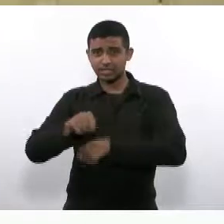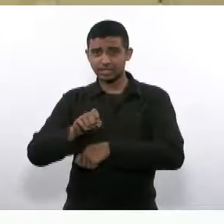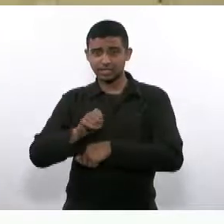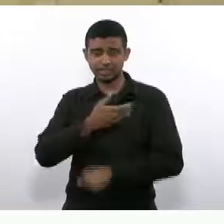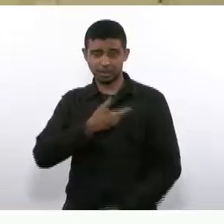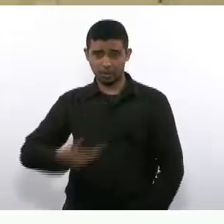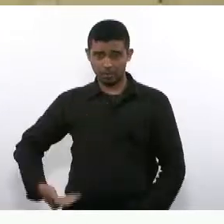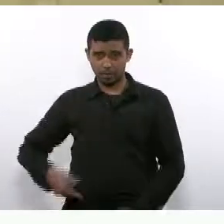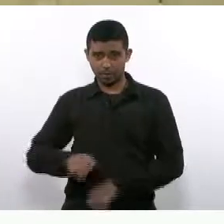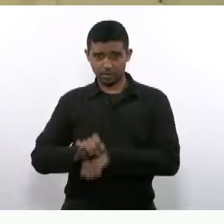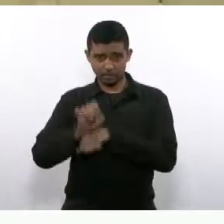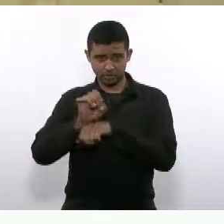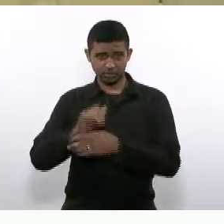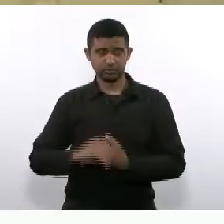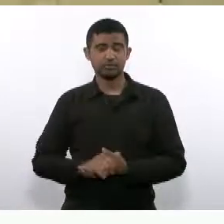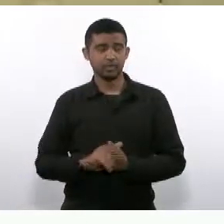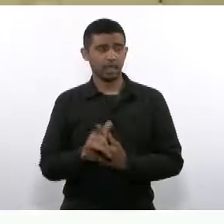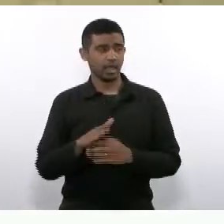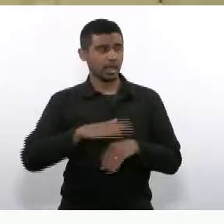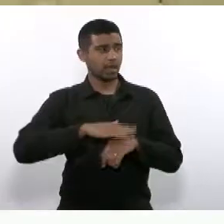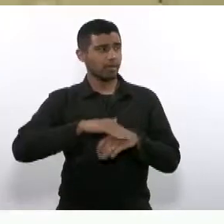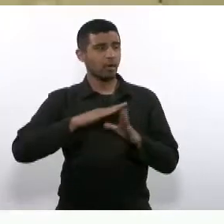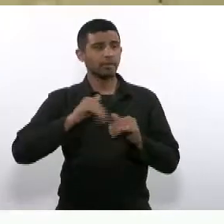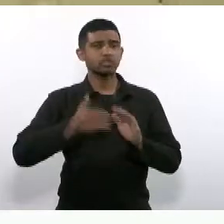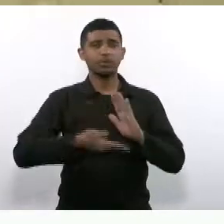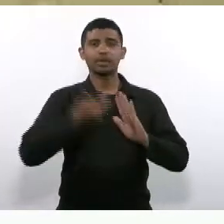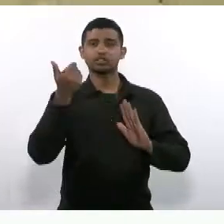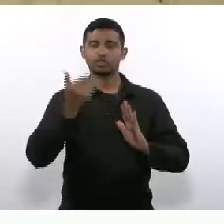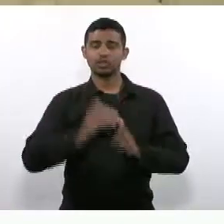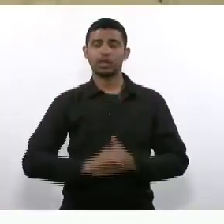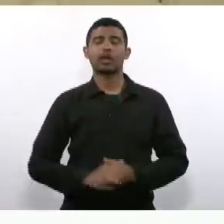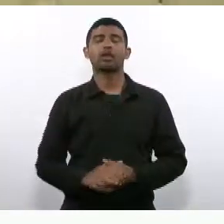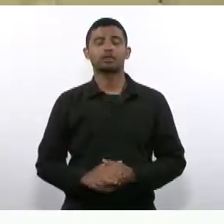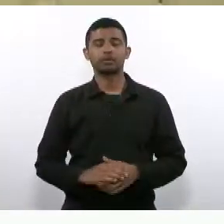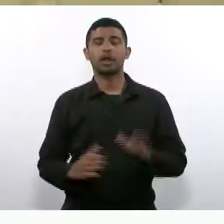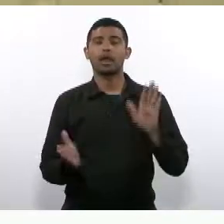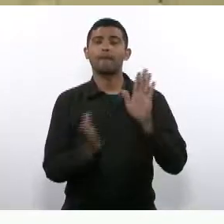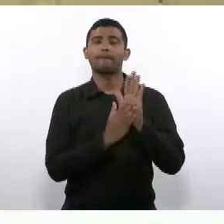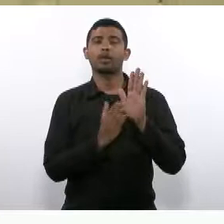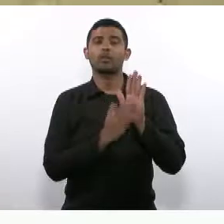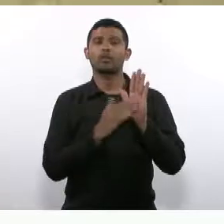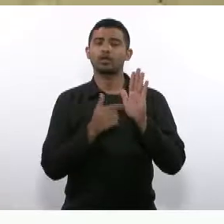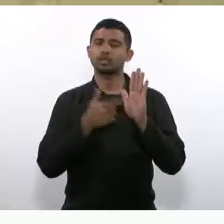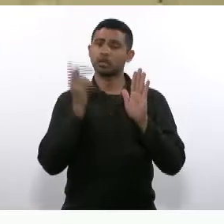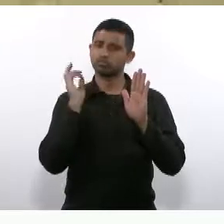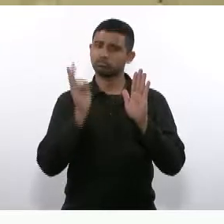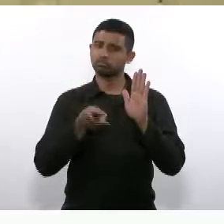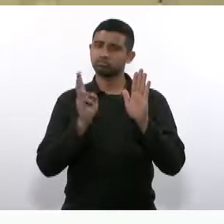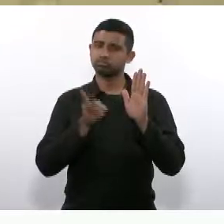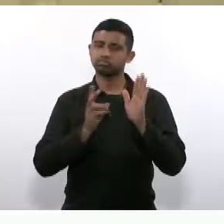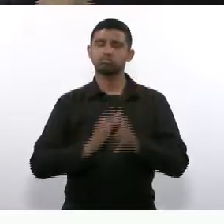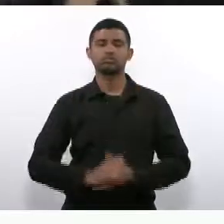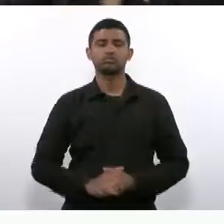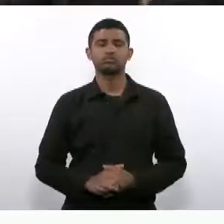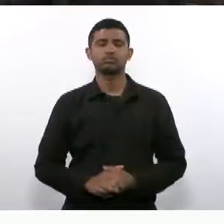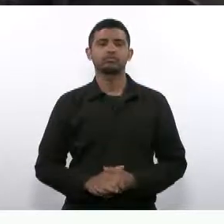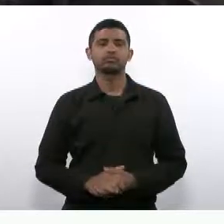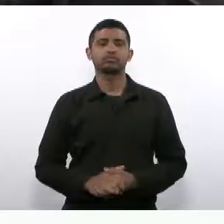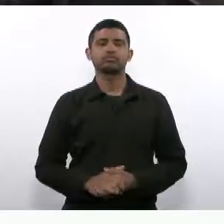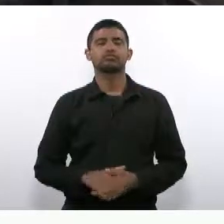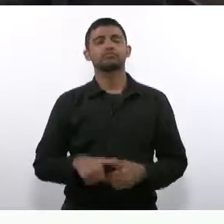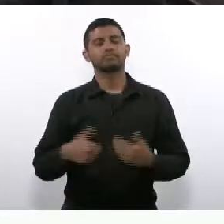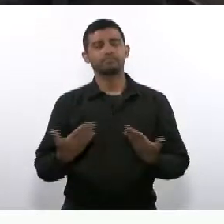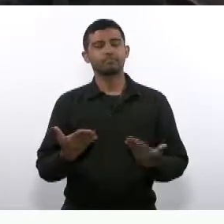está pedindo que se retire. Se retire. E aí a proposta é que se mantenha. Eu então, gostaria até,